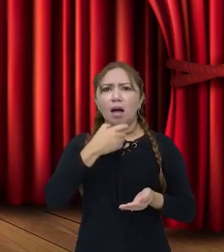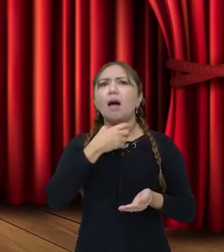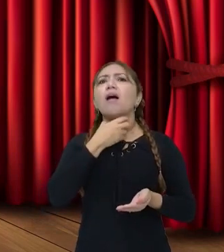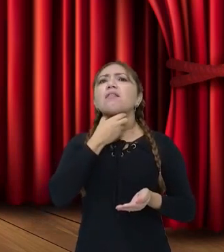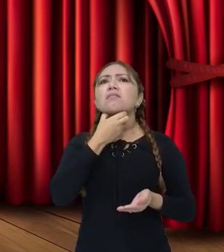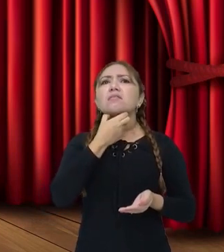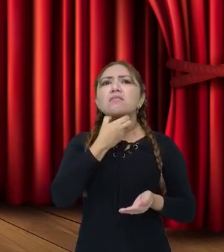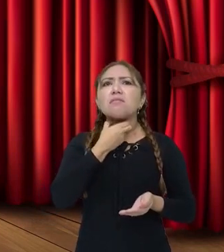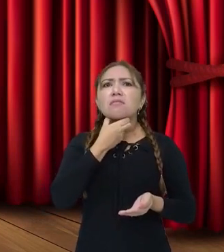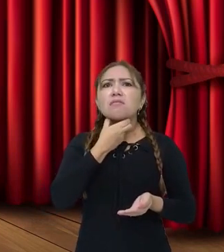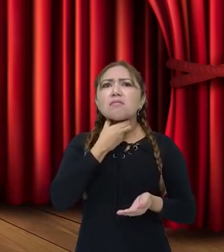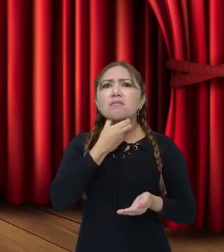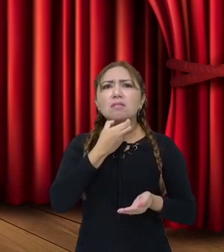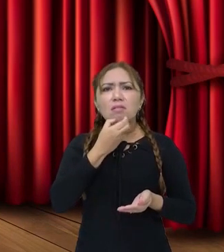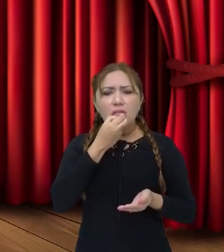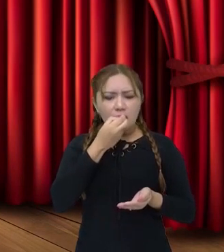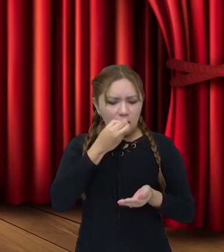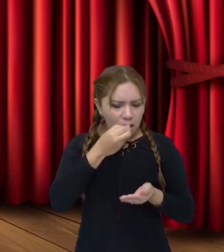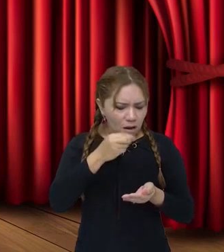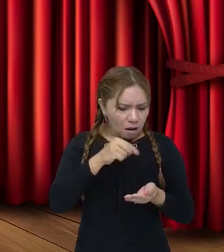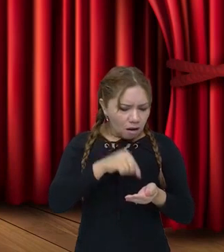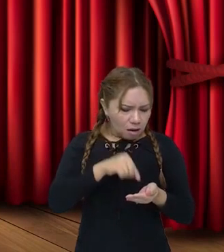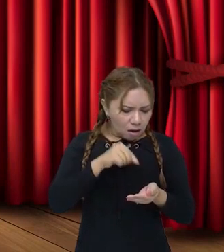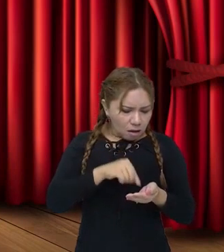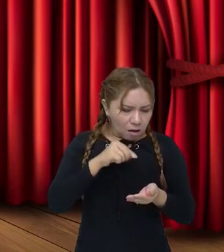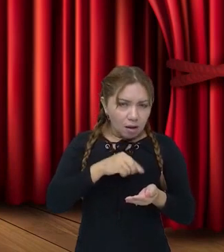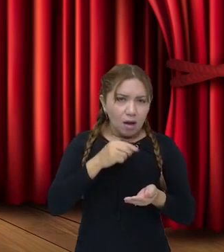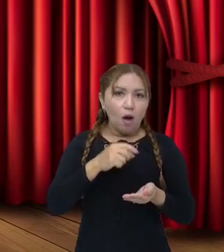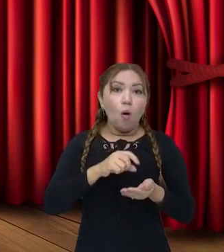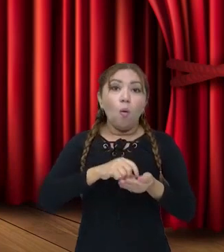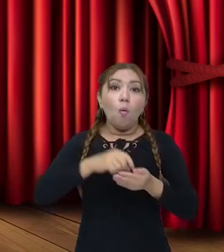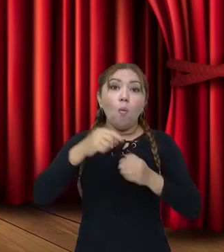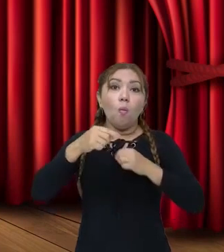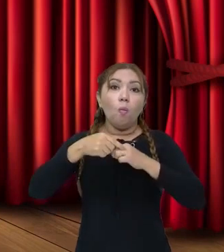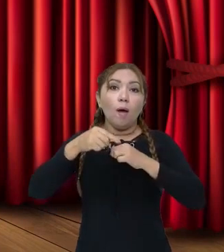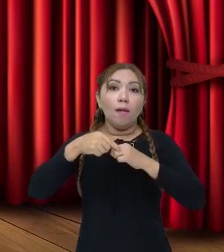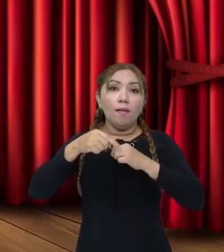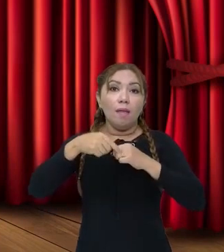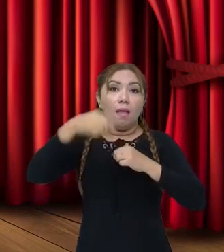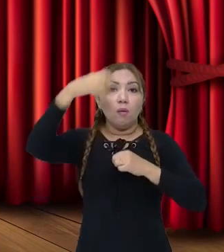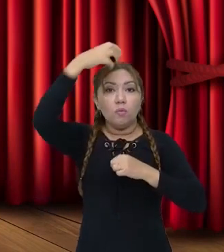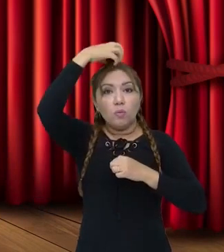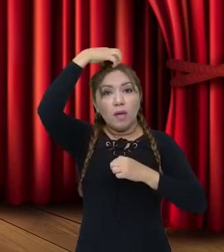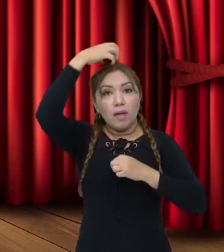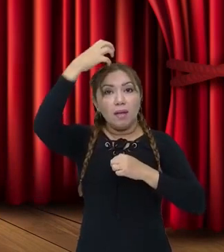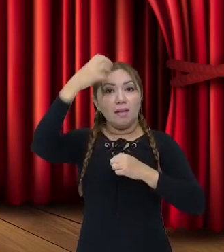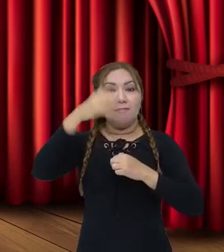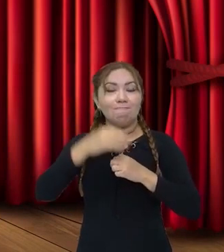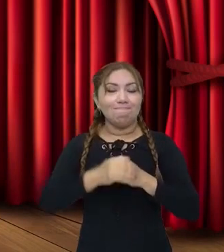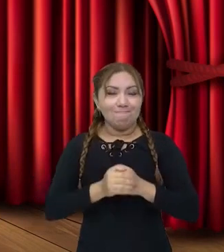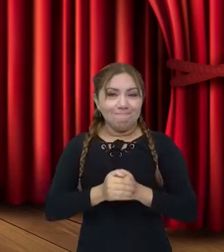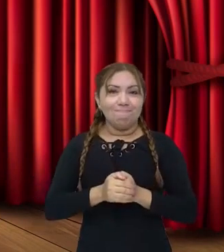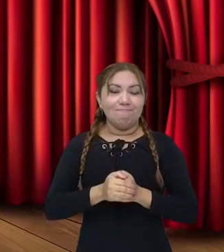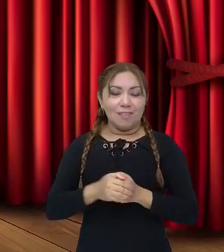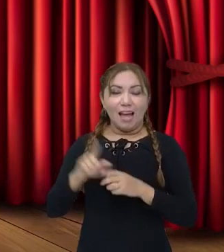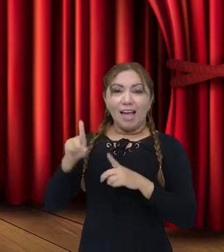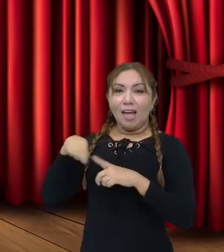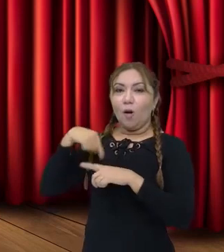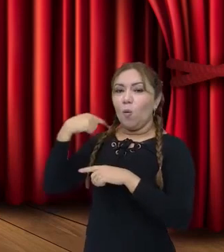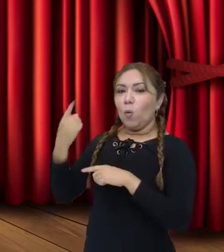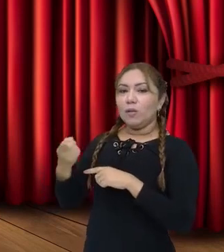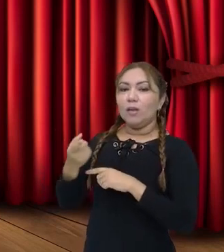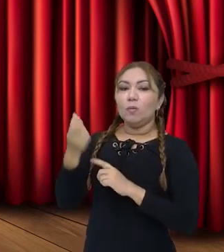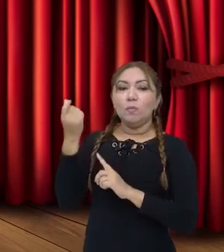Ele se entalou e achou o anel real, que é a nossa próxima